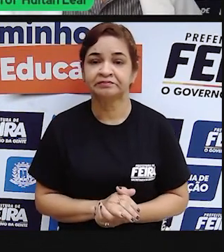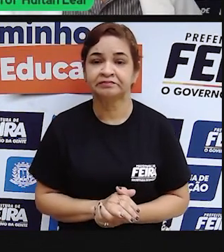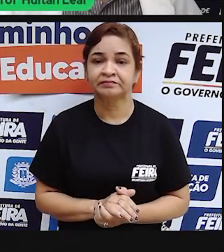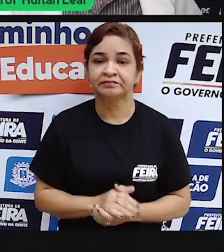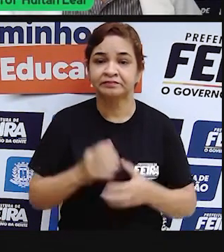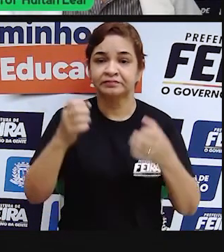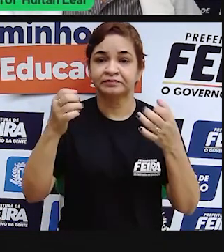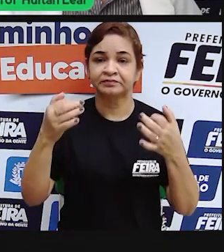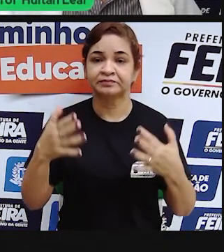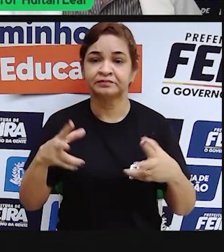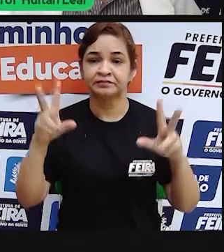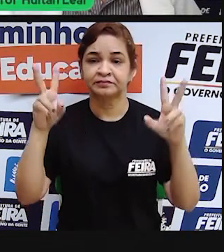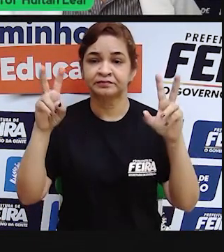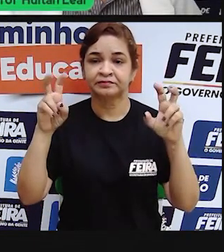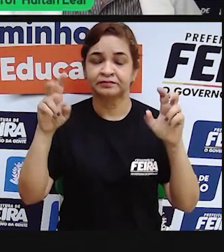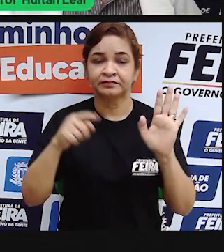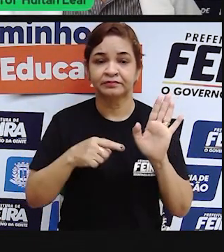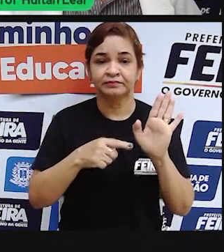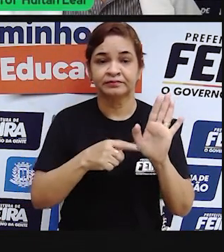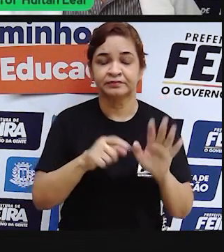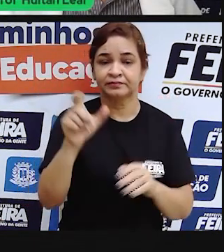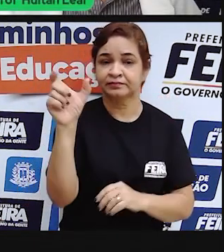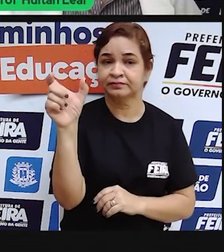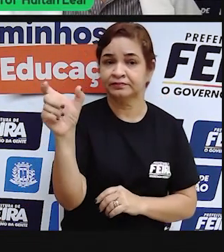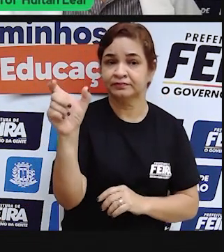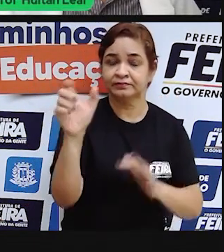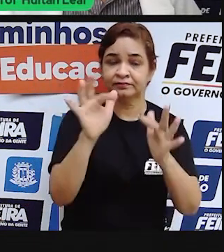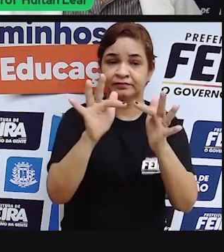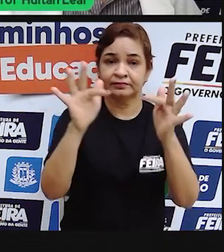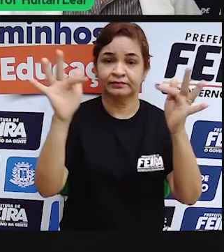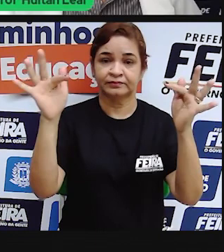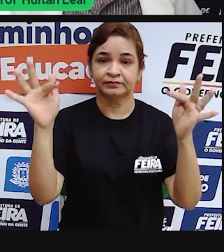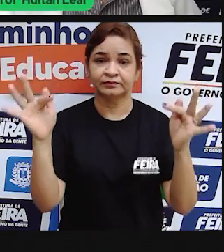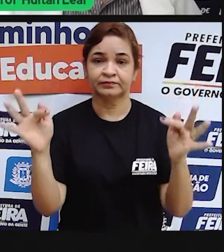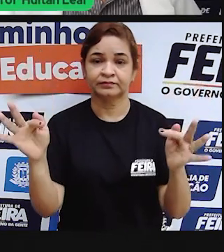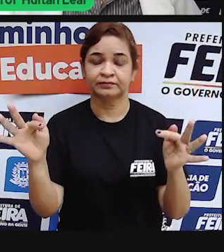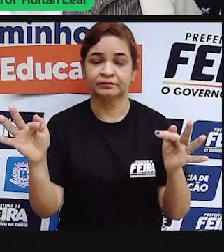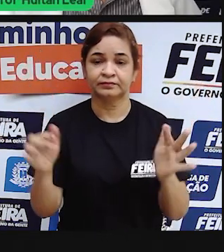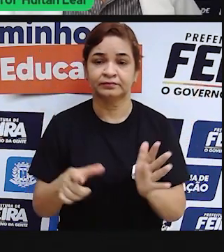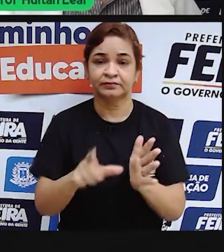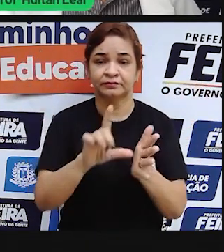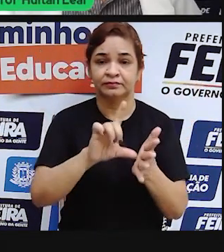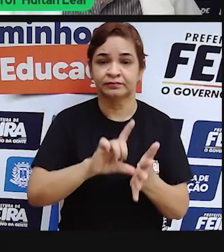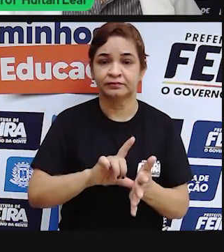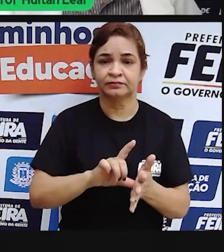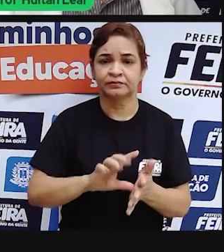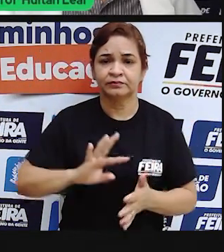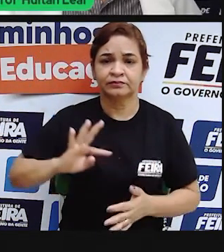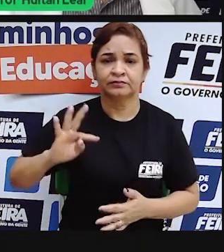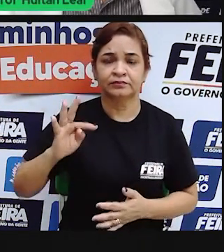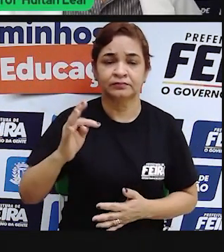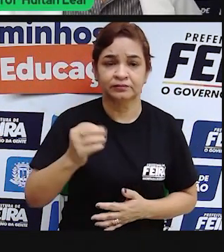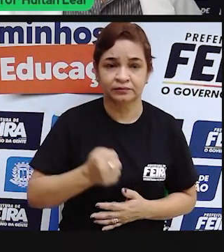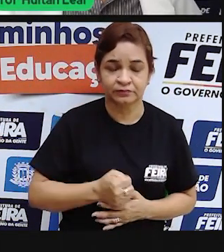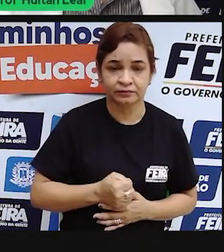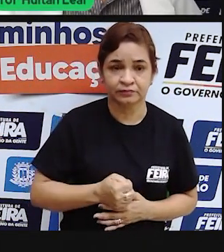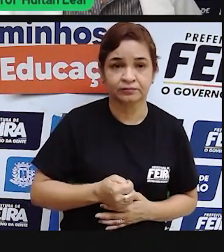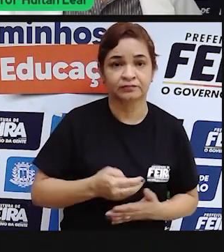ou explica um termo em evidência na frase, né, que vem antes dele, por exemplo. Todas